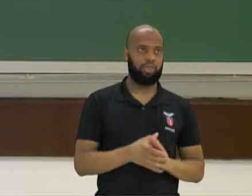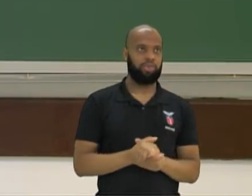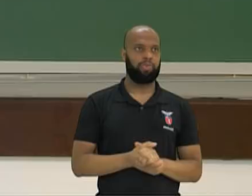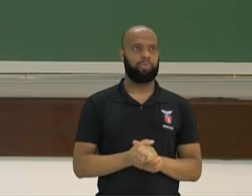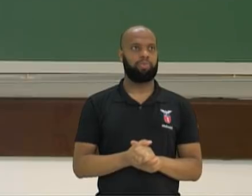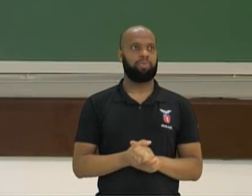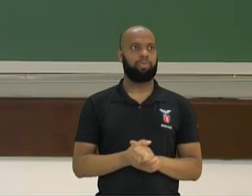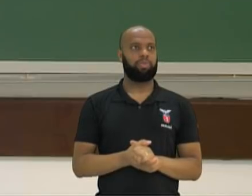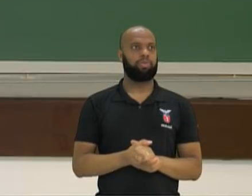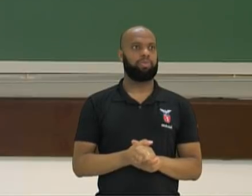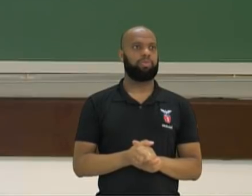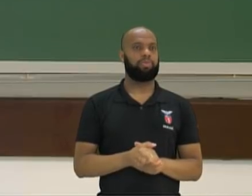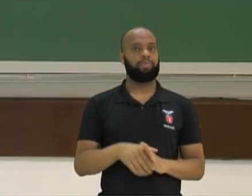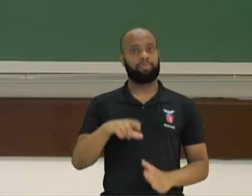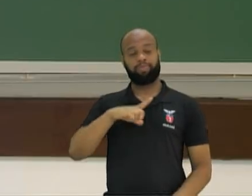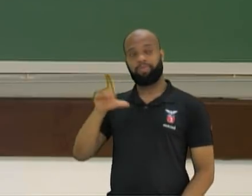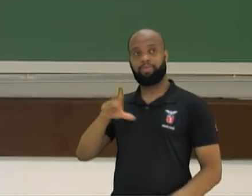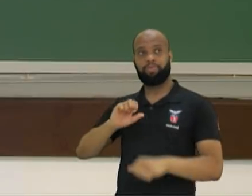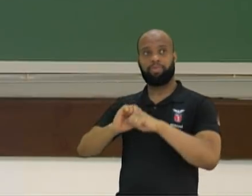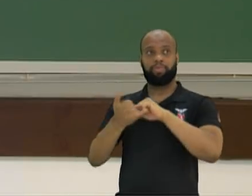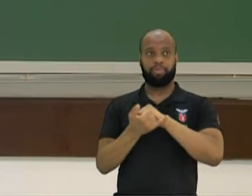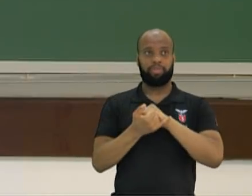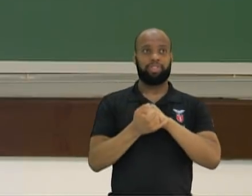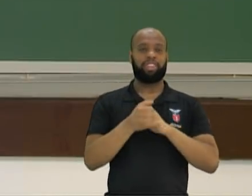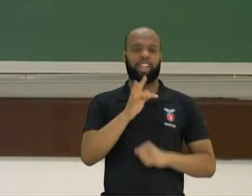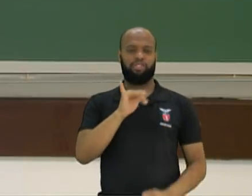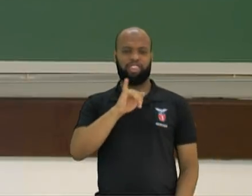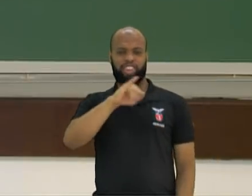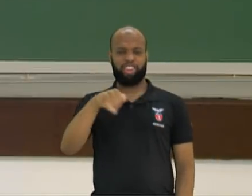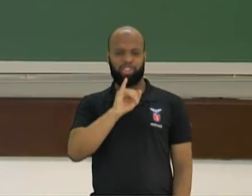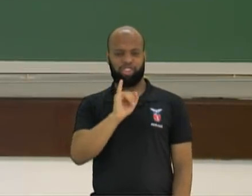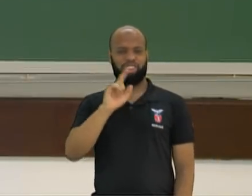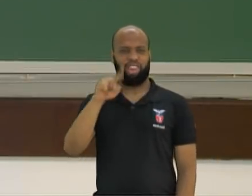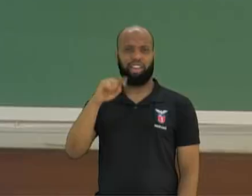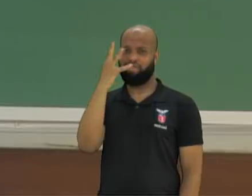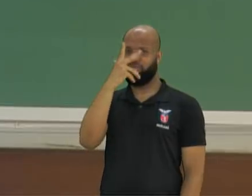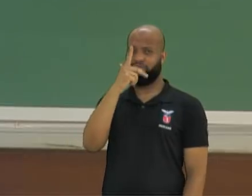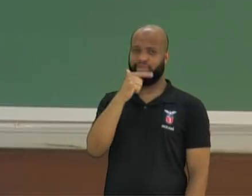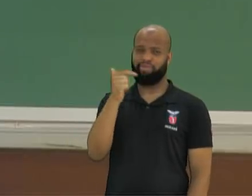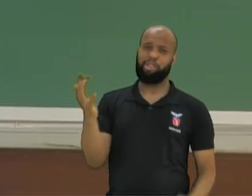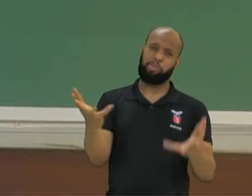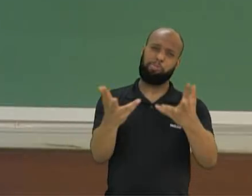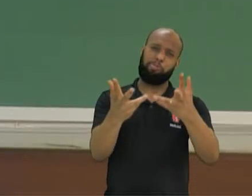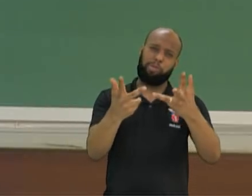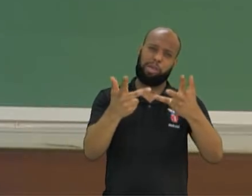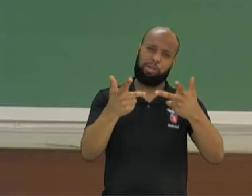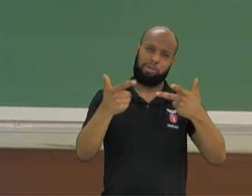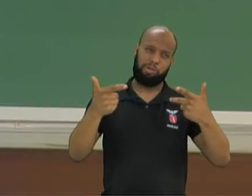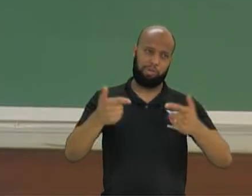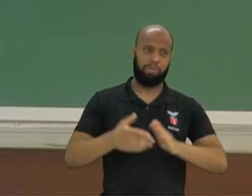Lá as Ilhas Fiji, também não precisa dizer que é lindo, maravilhoso, as praias paradisíacas, né?